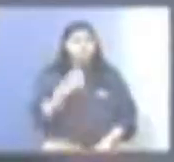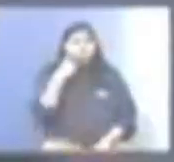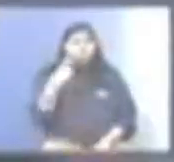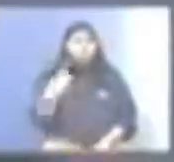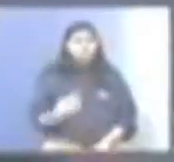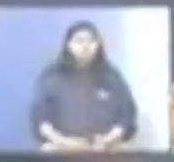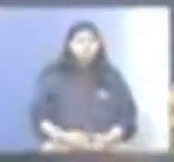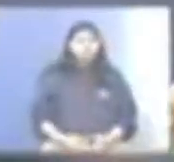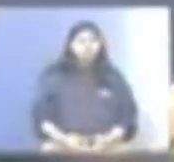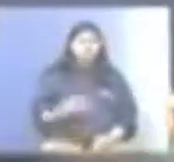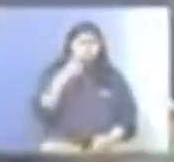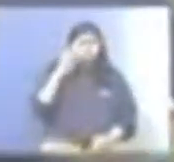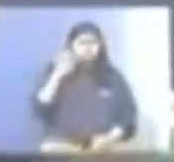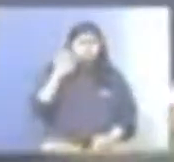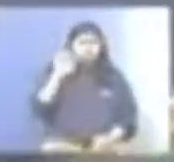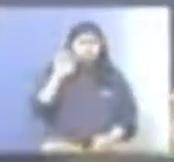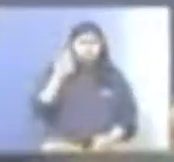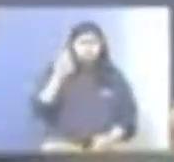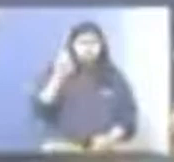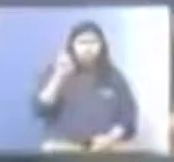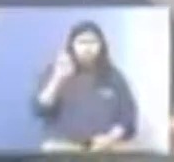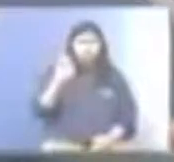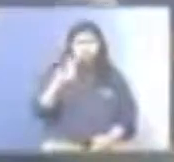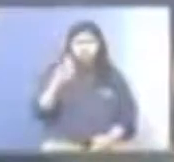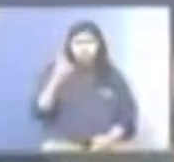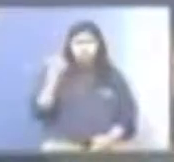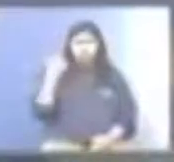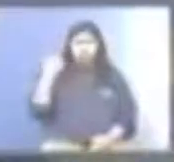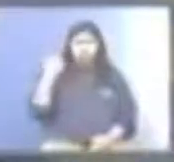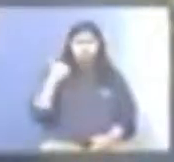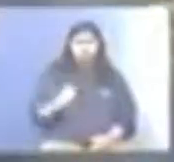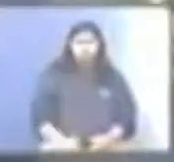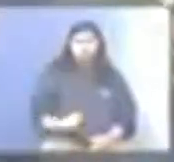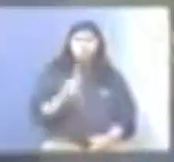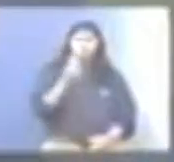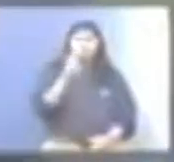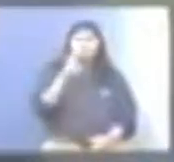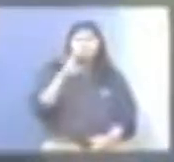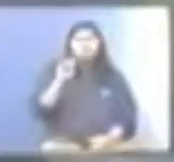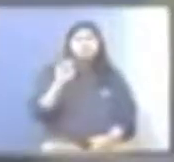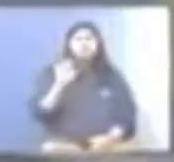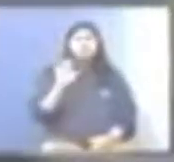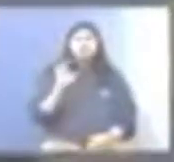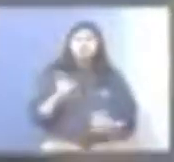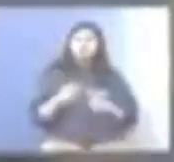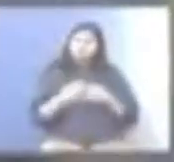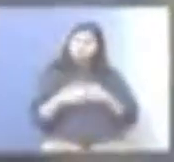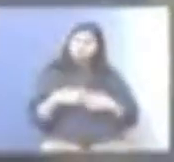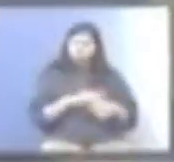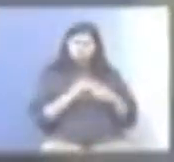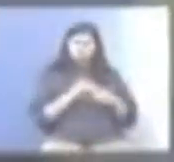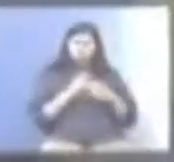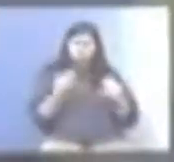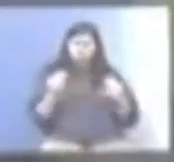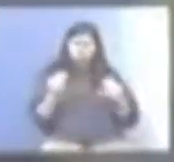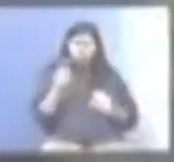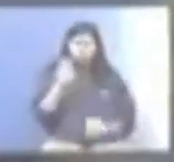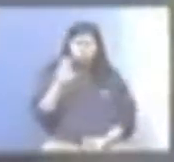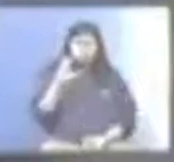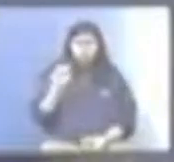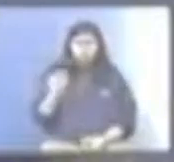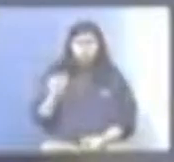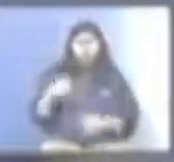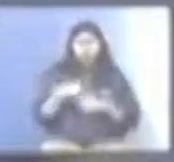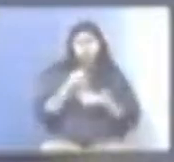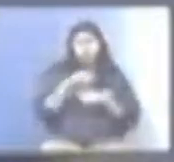olhei, aquele tapete não era feito de uma peça só, ele era juntado. São várias pecinhas